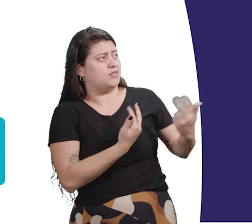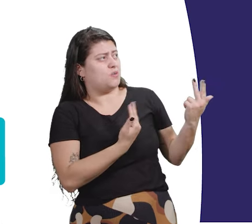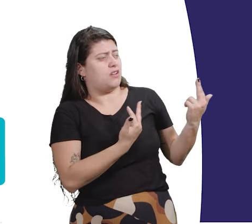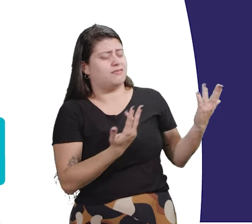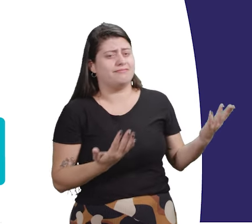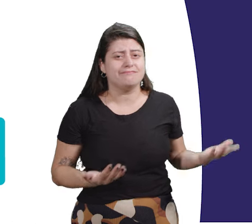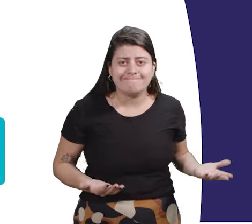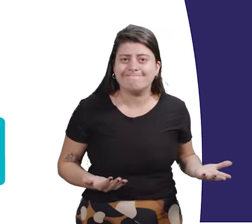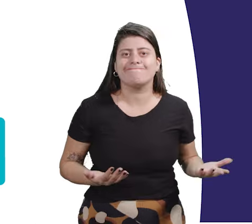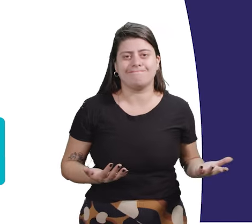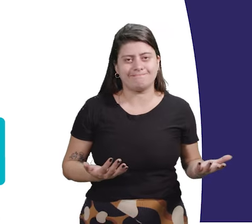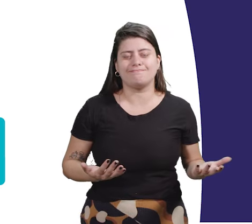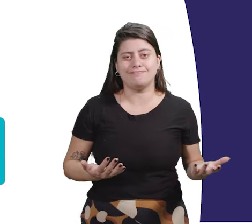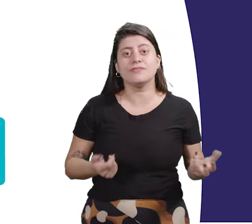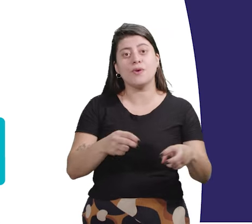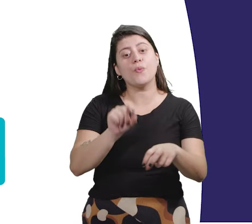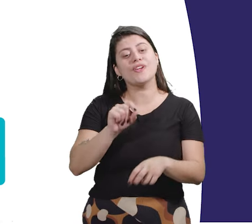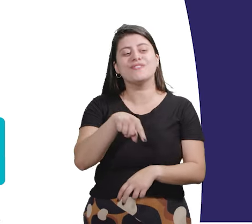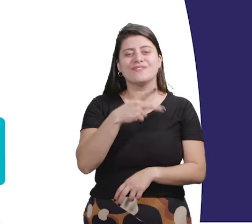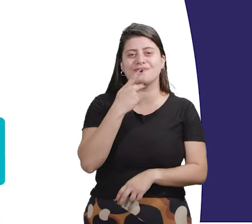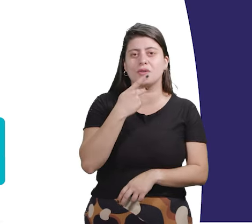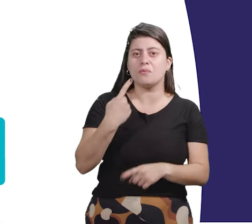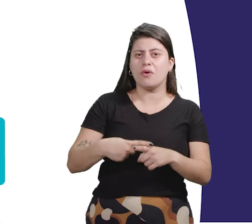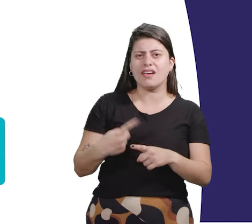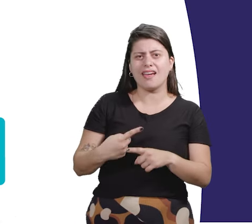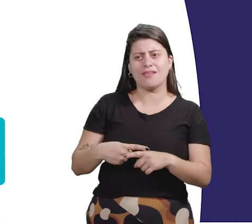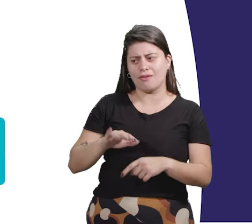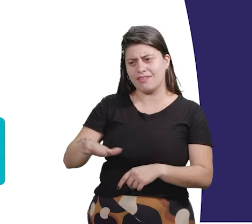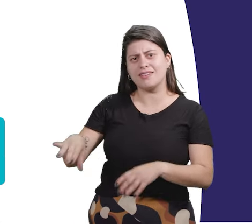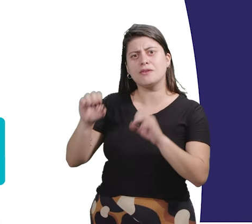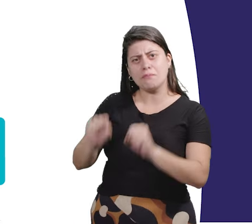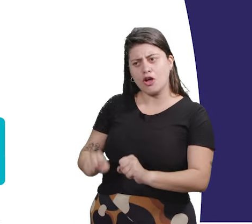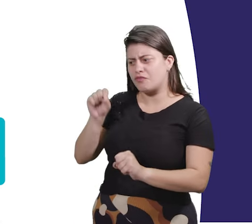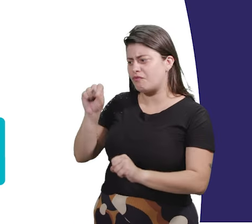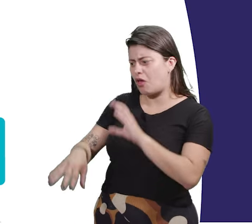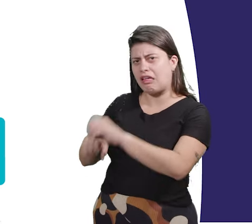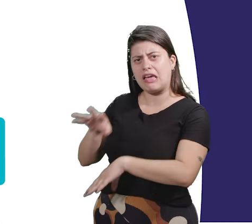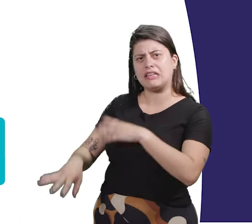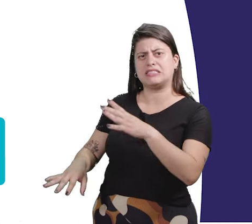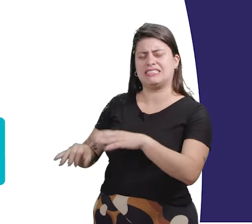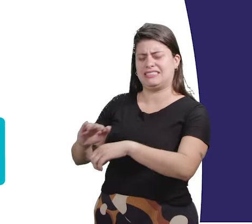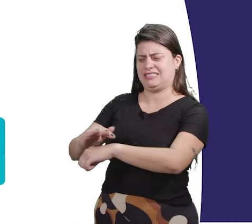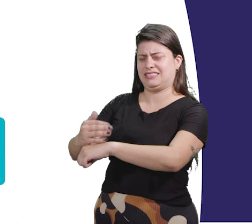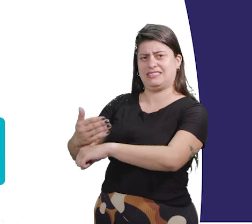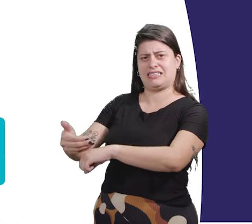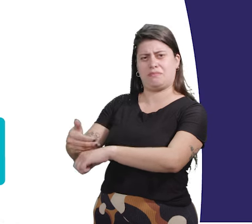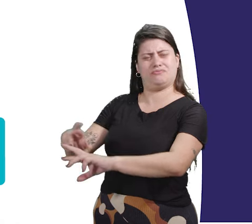você disse. Por quê? Né? Com as crianças a gente tem essa liberdade, né, de tratar dessa forma. Então, por que